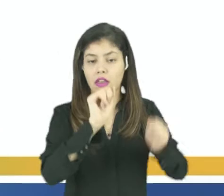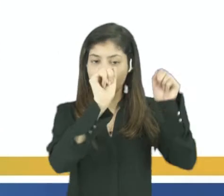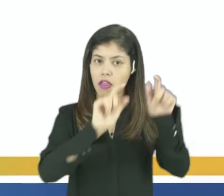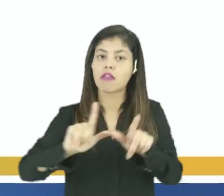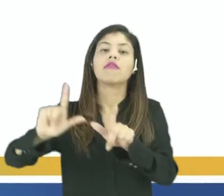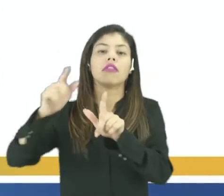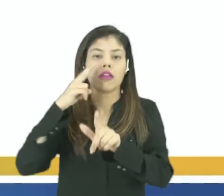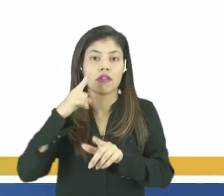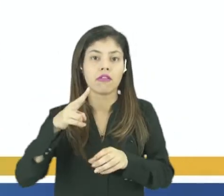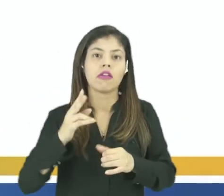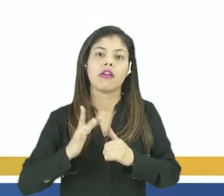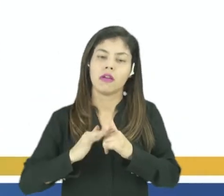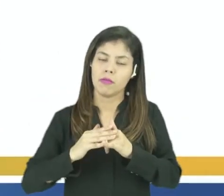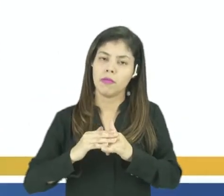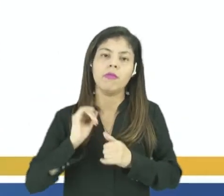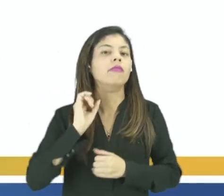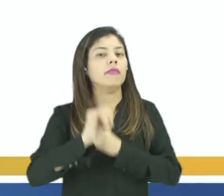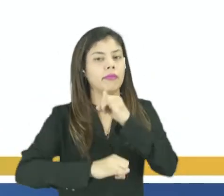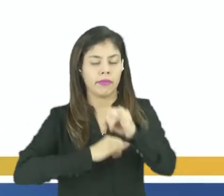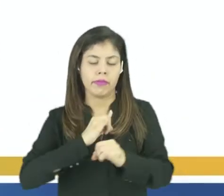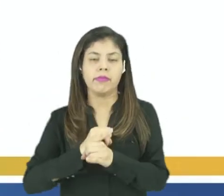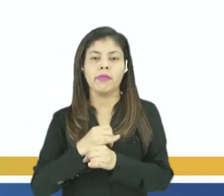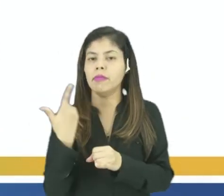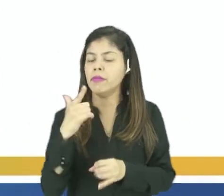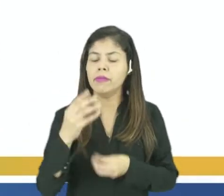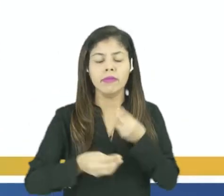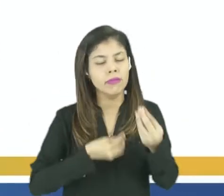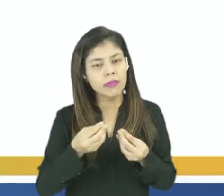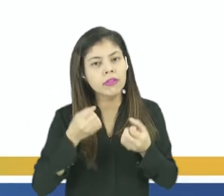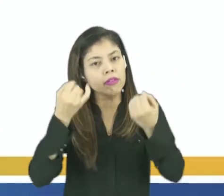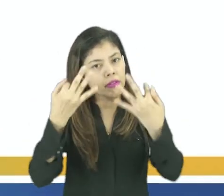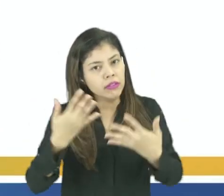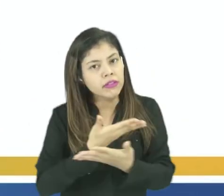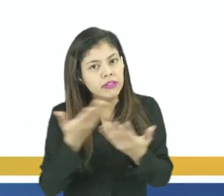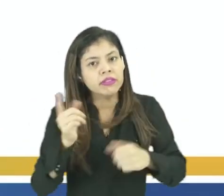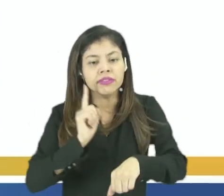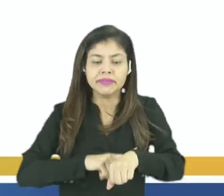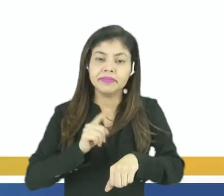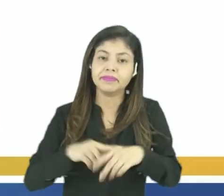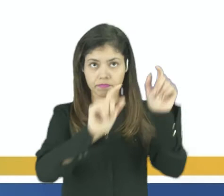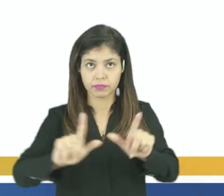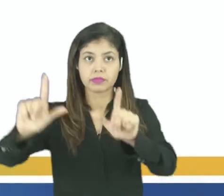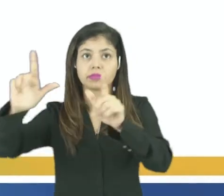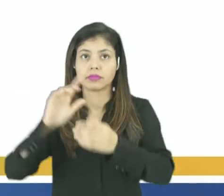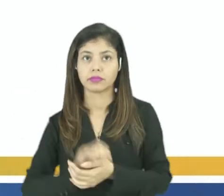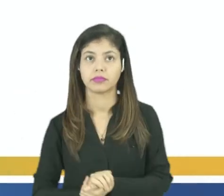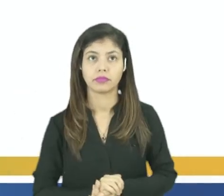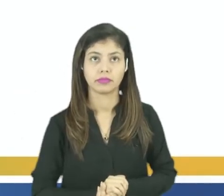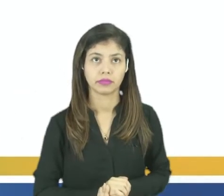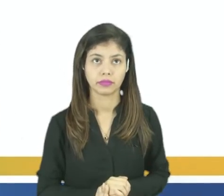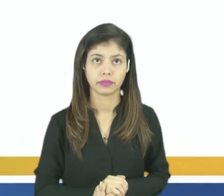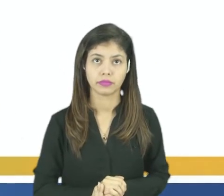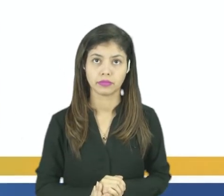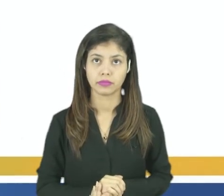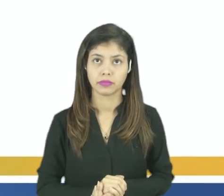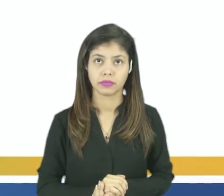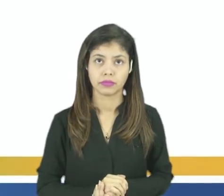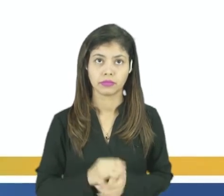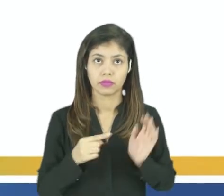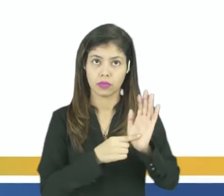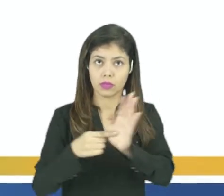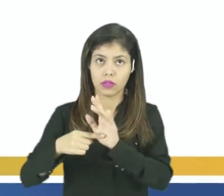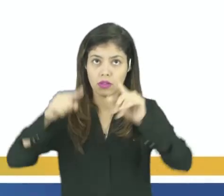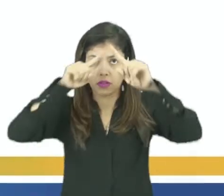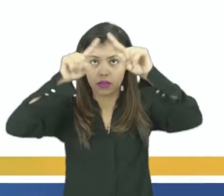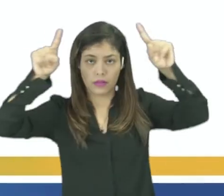azul dá roxo, né? Virou um meme, a musiquinha da Xuxa, né? No caso, deu marrom lá, porque ela não usou o vermelho, ela usou o laranja,